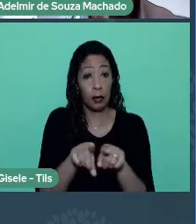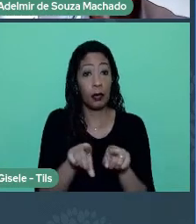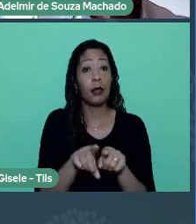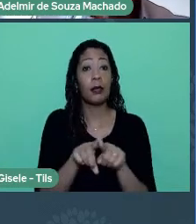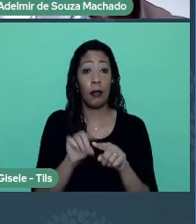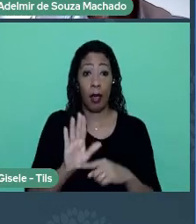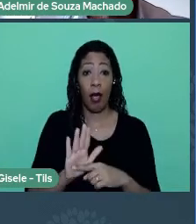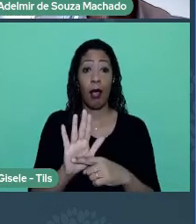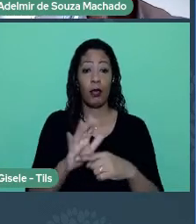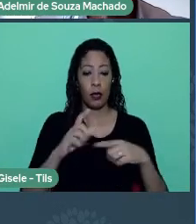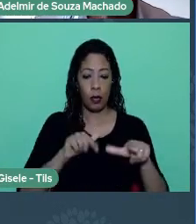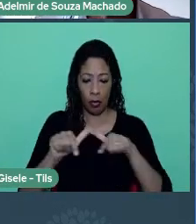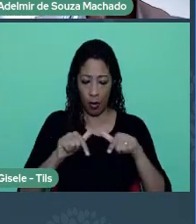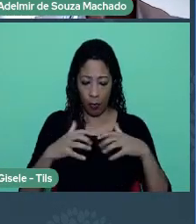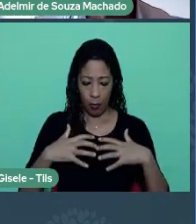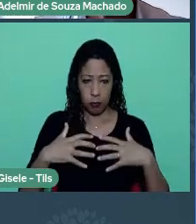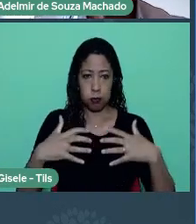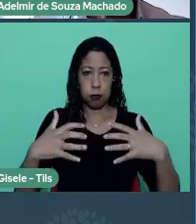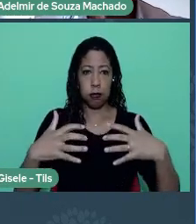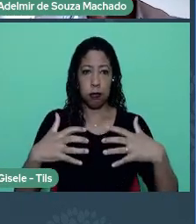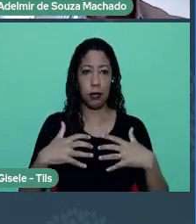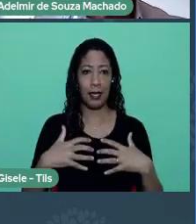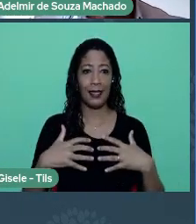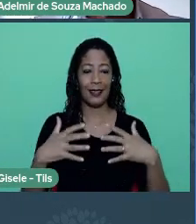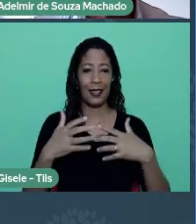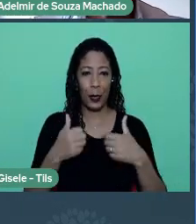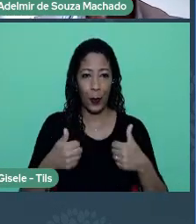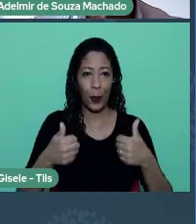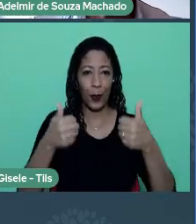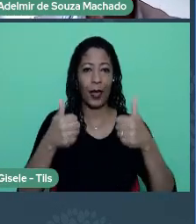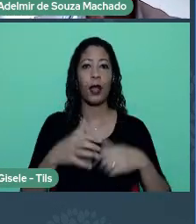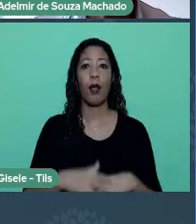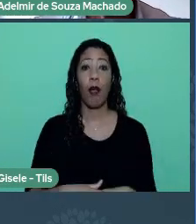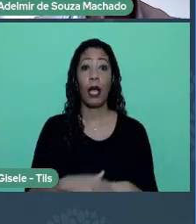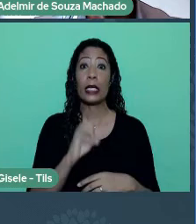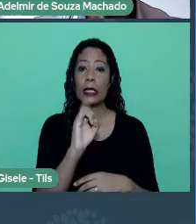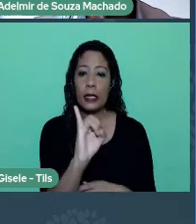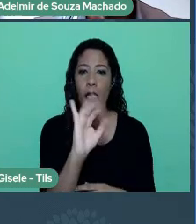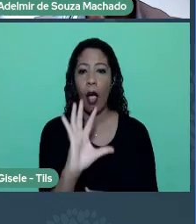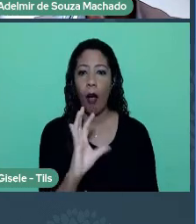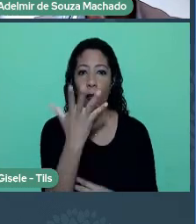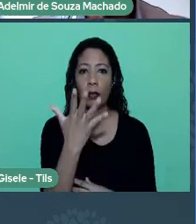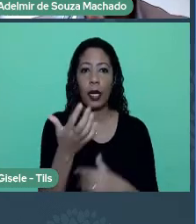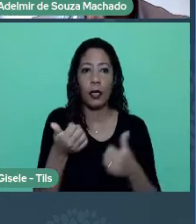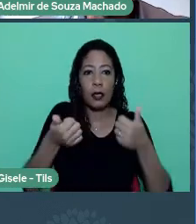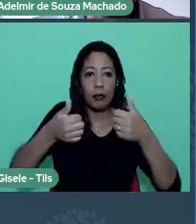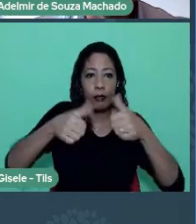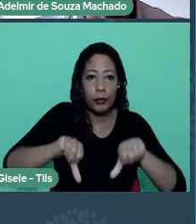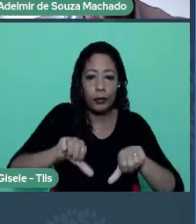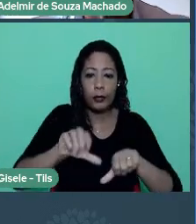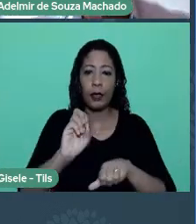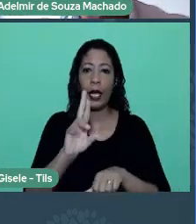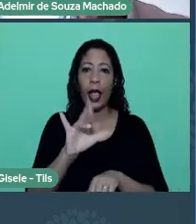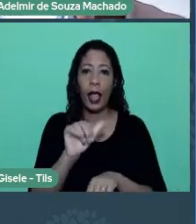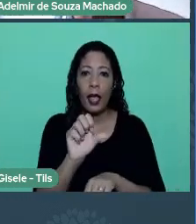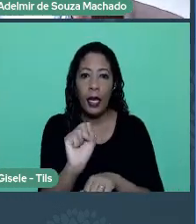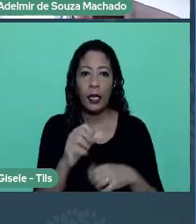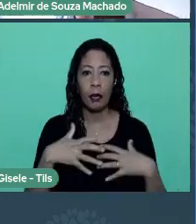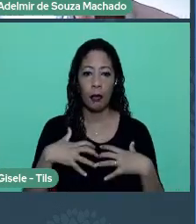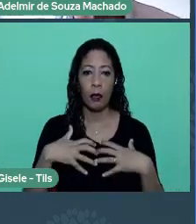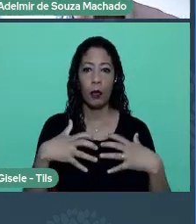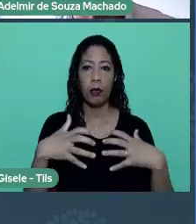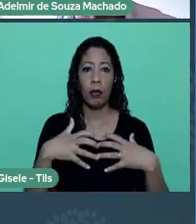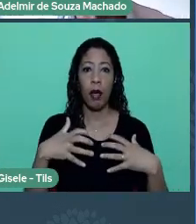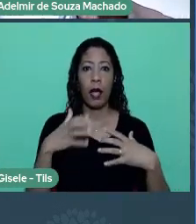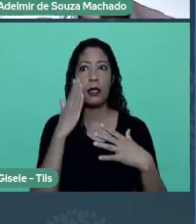a função do pulmão e prepara o indivíduo também para as crises. Então, ele vai ficar menos susceptível durante uma crise